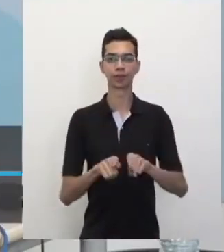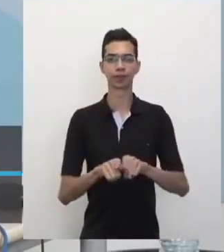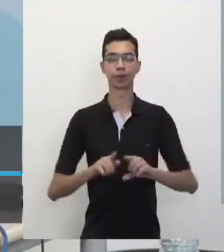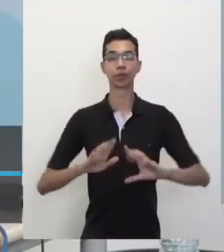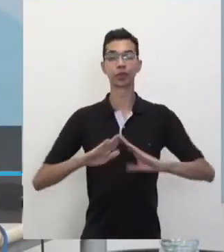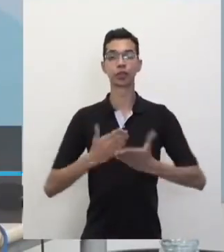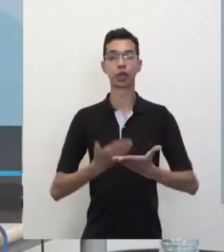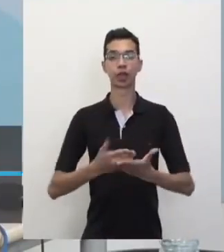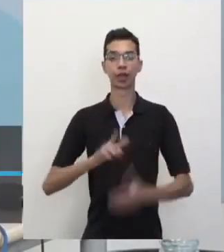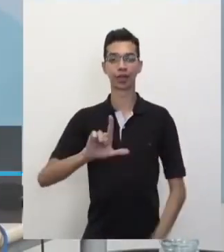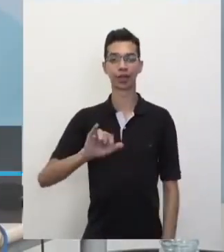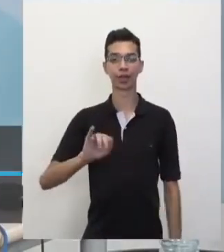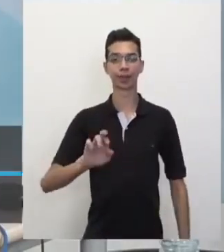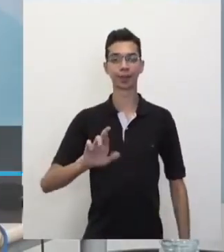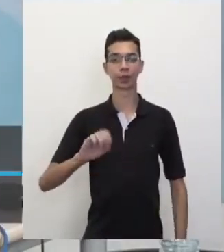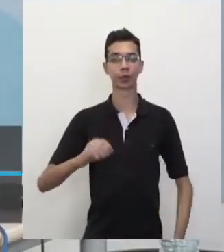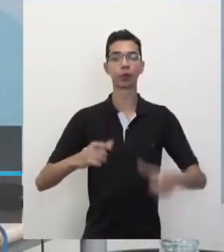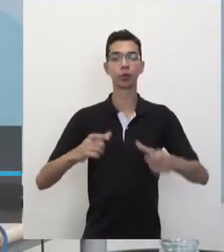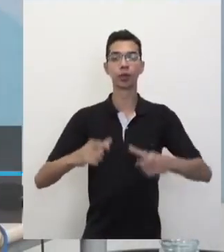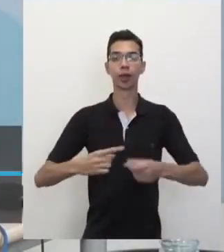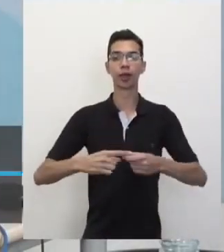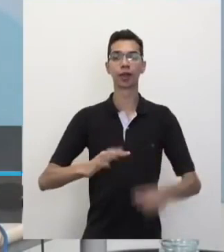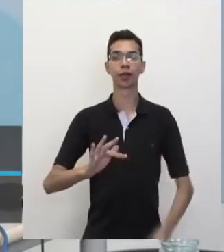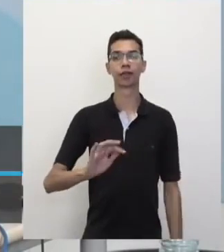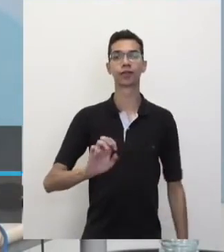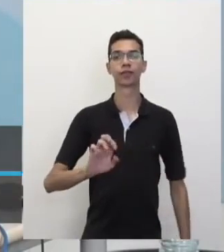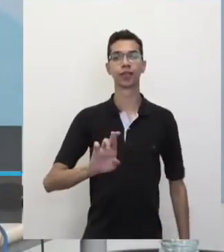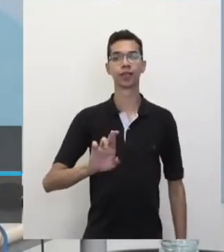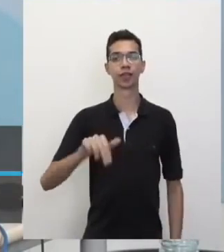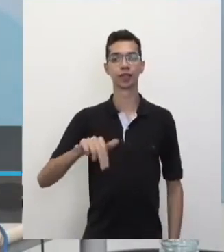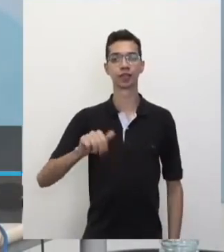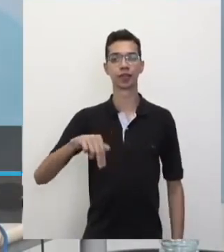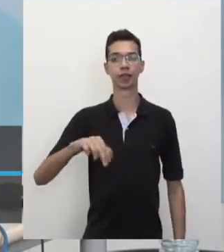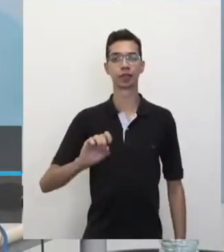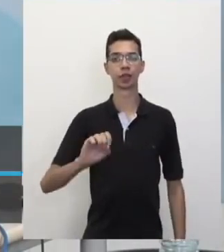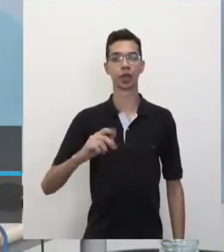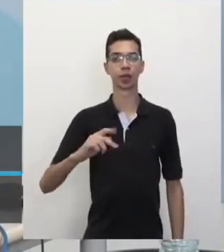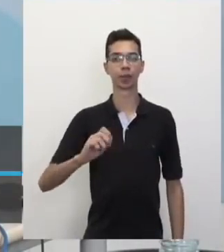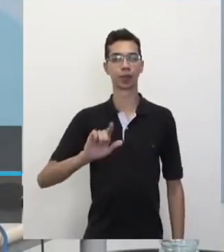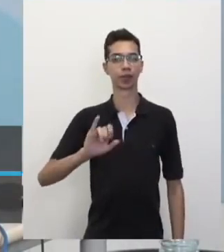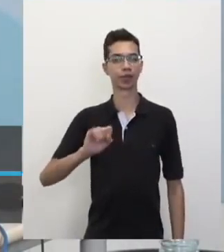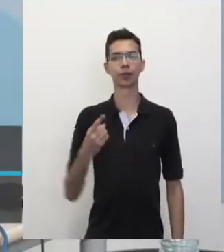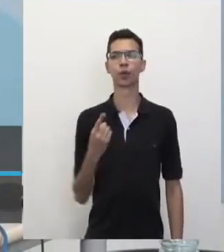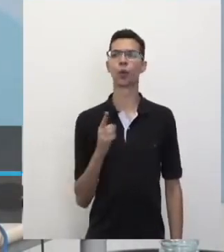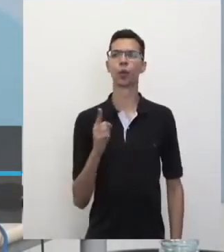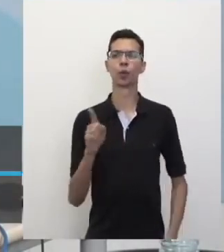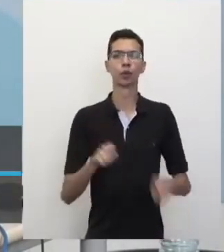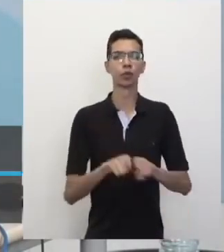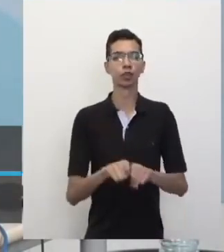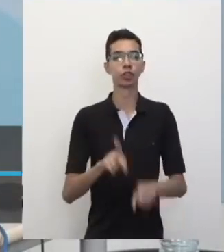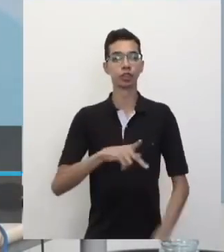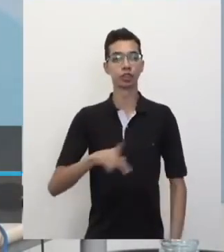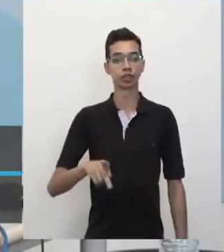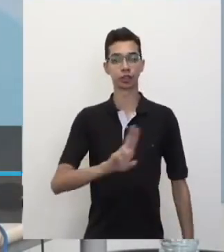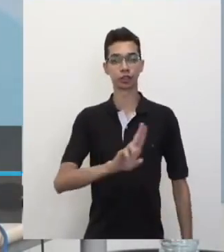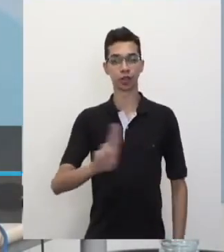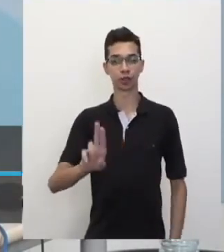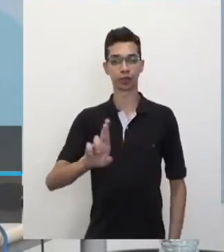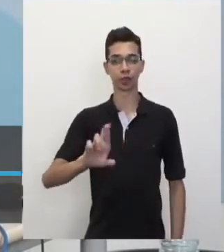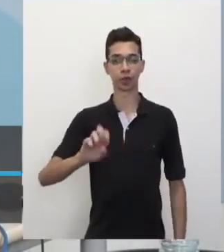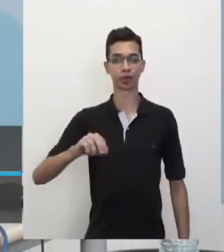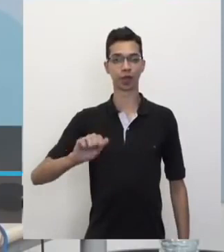Almeida Silvares, lá em Fernandópolis, longe. Professor Ronaldo aqui com a gente, com a turma do 9B também